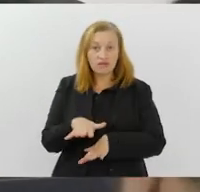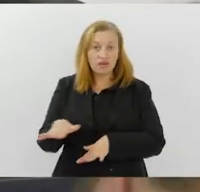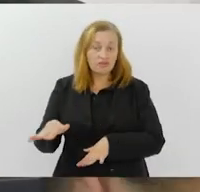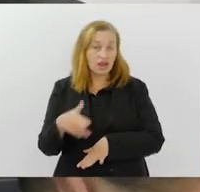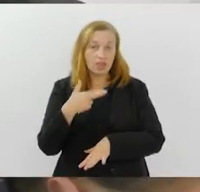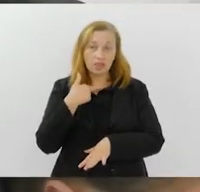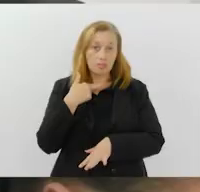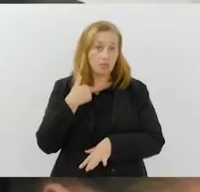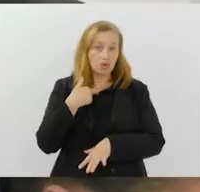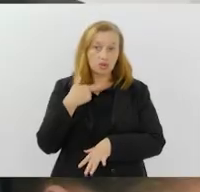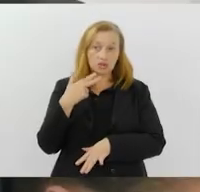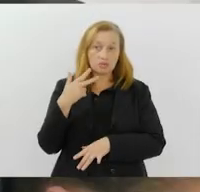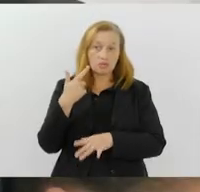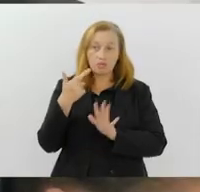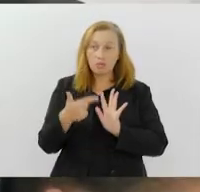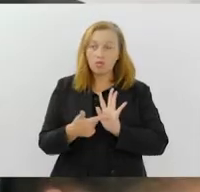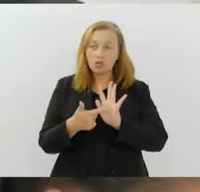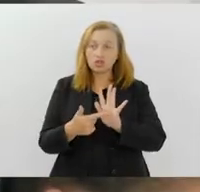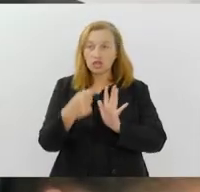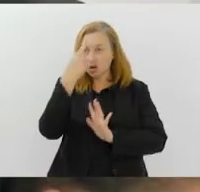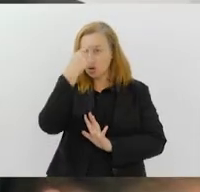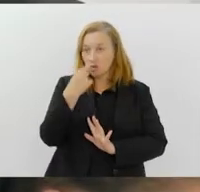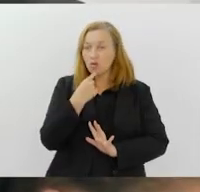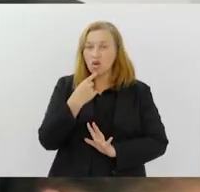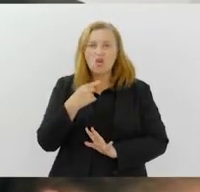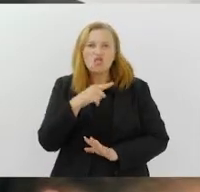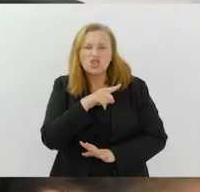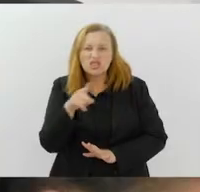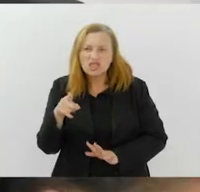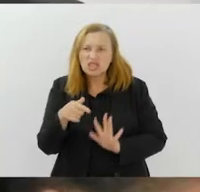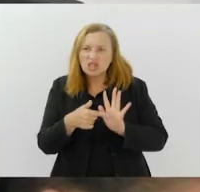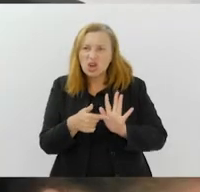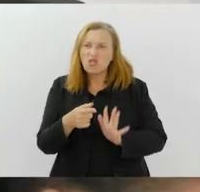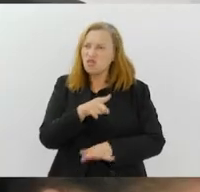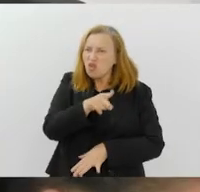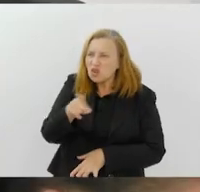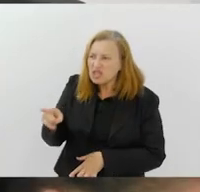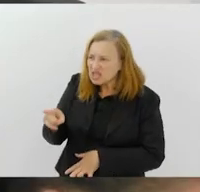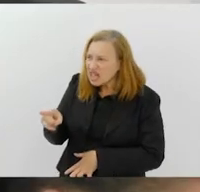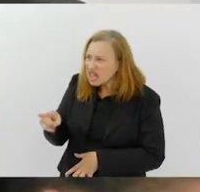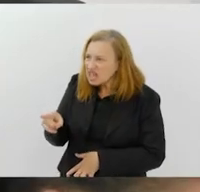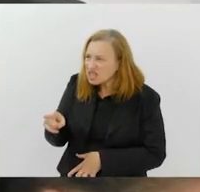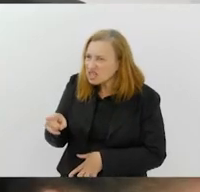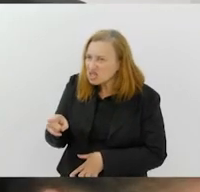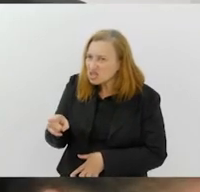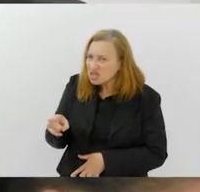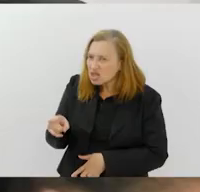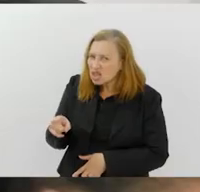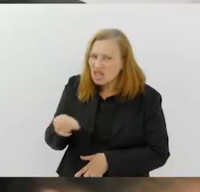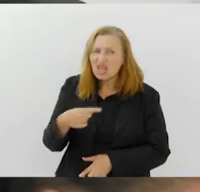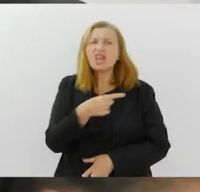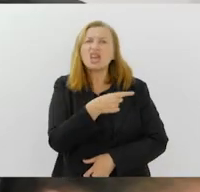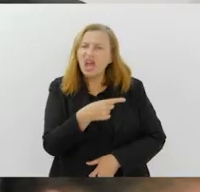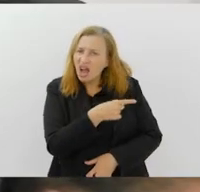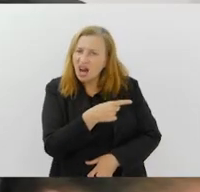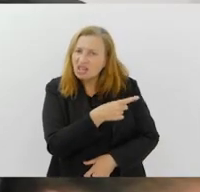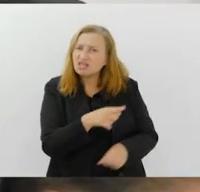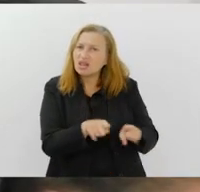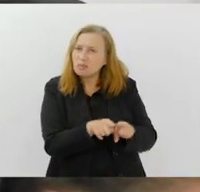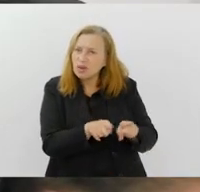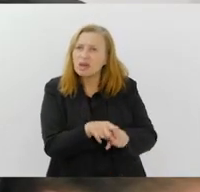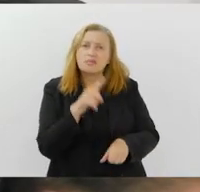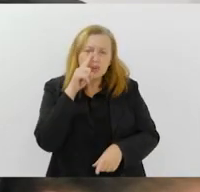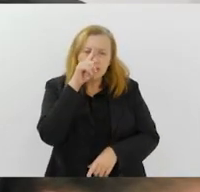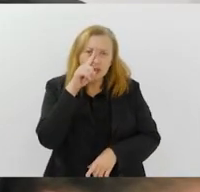comunidade vocês estão nos expondo eu falei vocês estão sendo expostos pela gente e ela